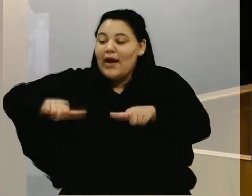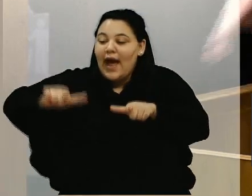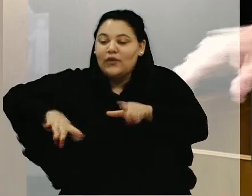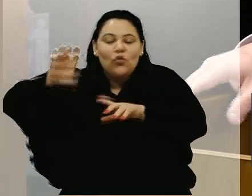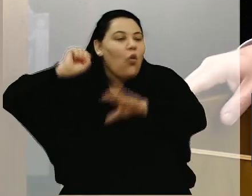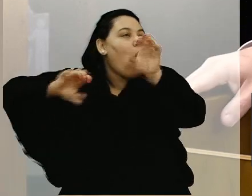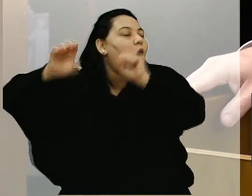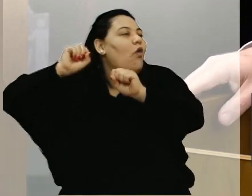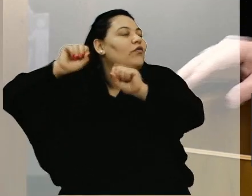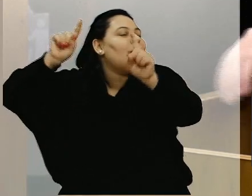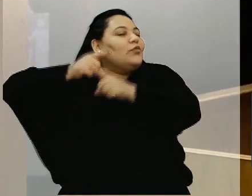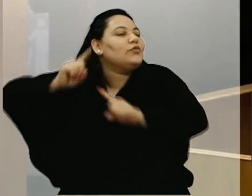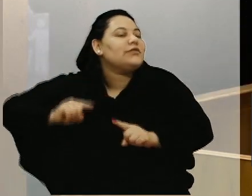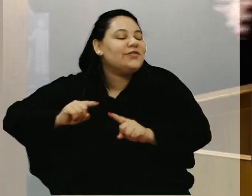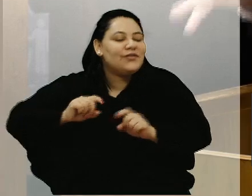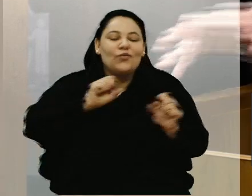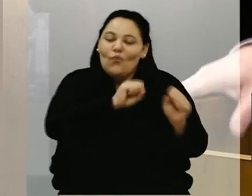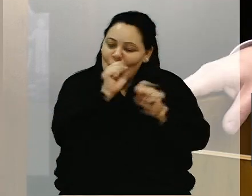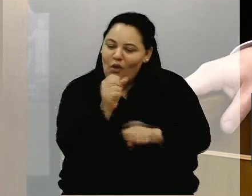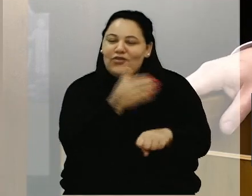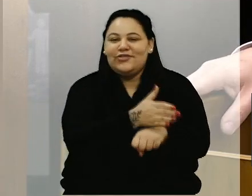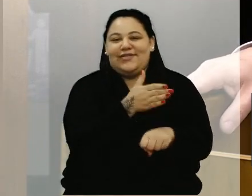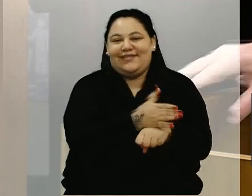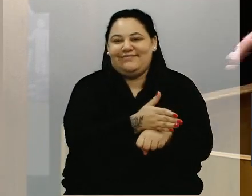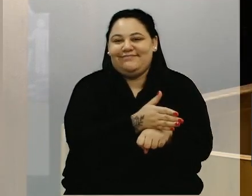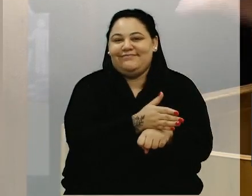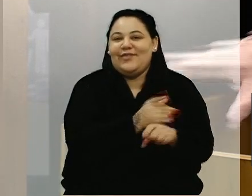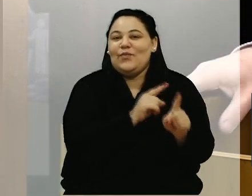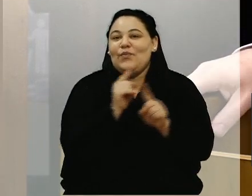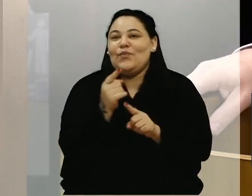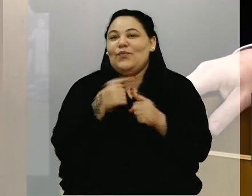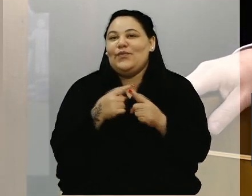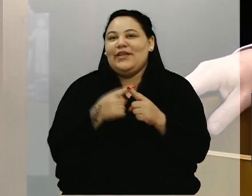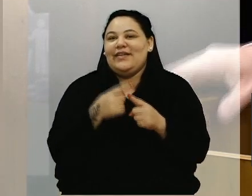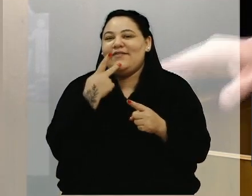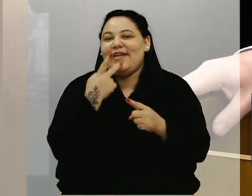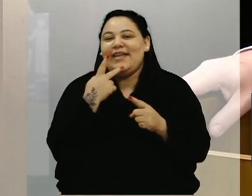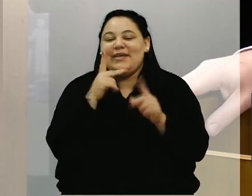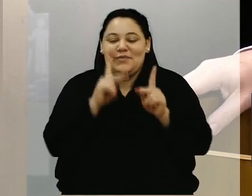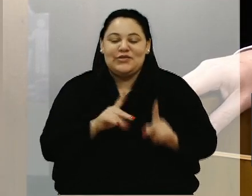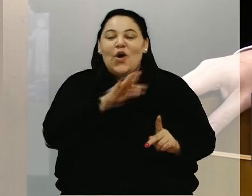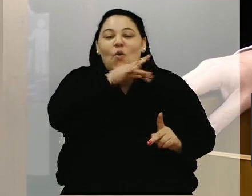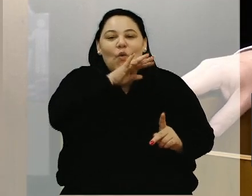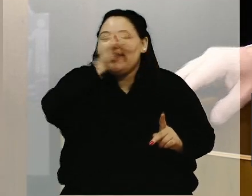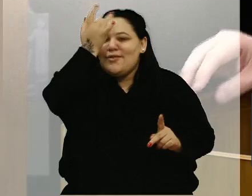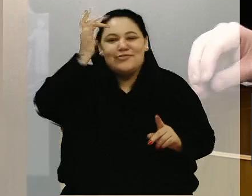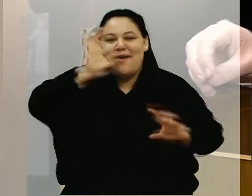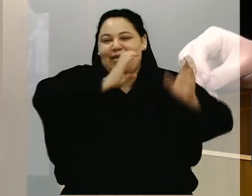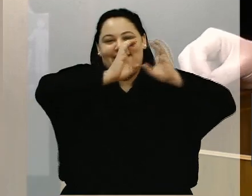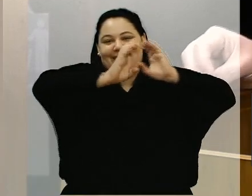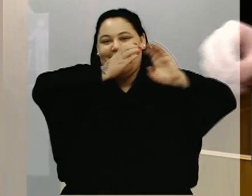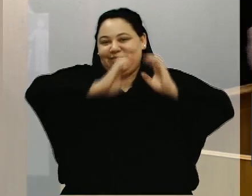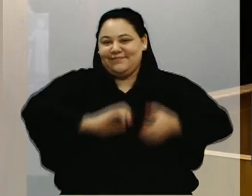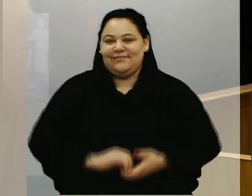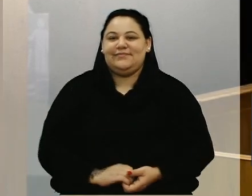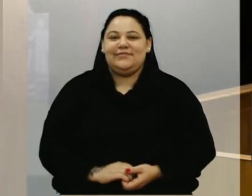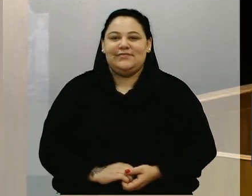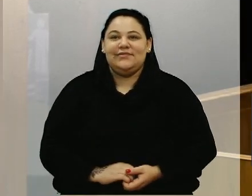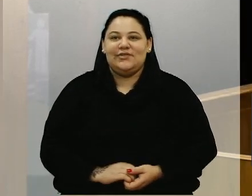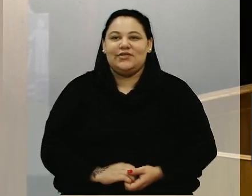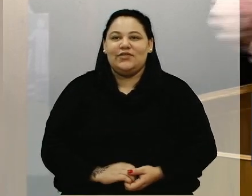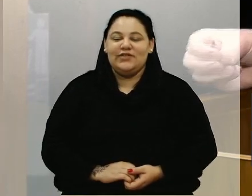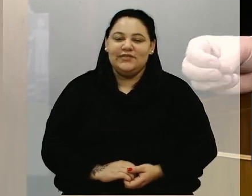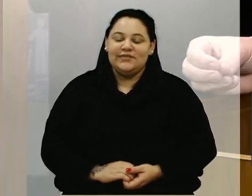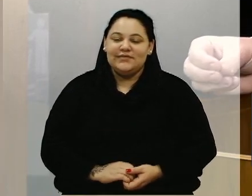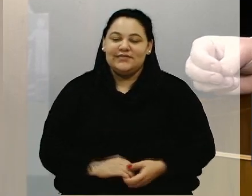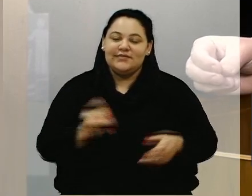lá você pode chegar, né? Porque diz que gente ruim assim não canta e não sabe cantar, né? Então a música ela é